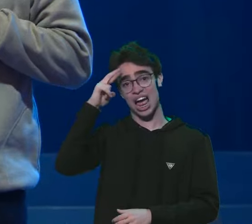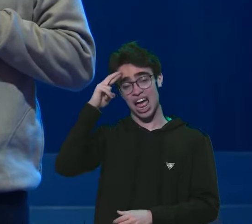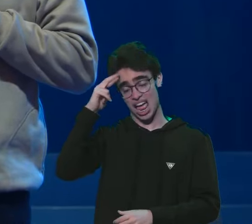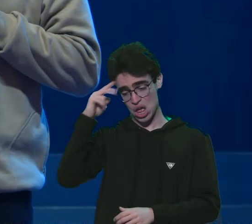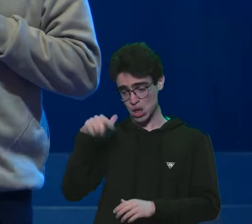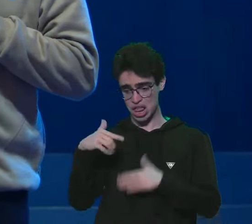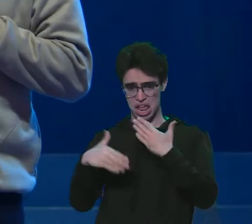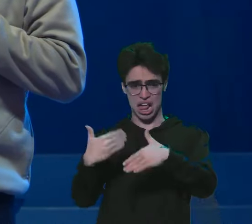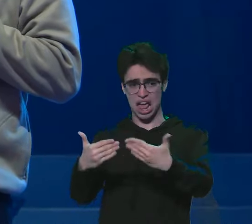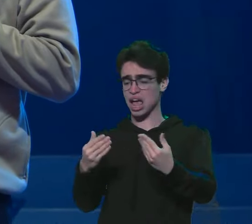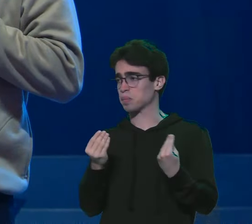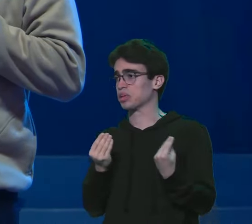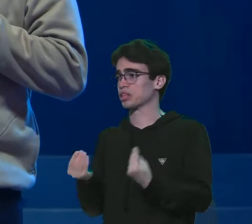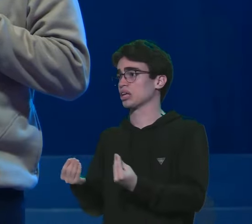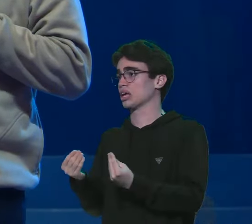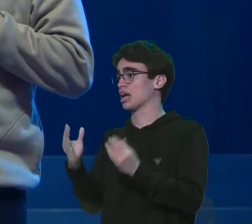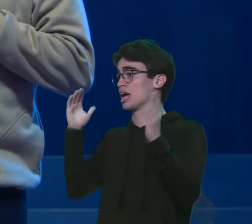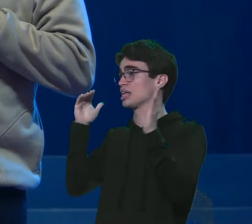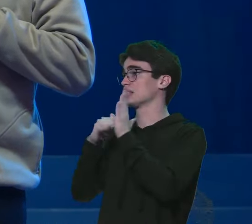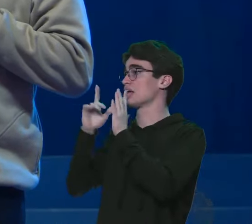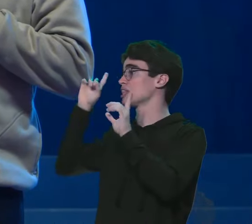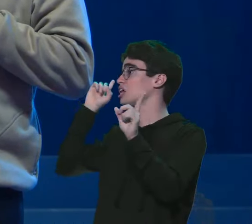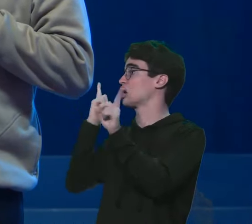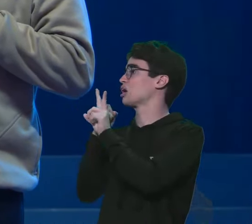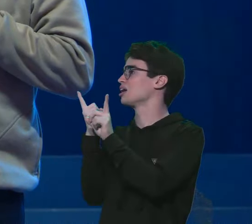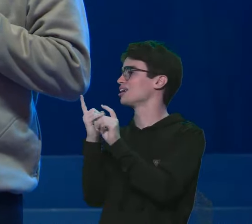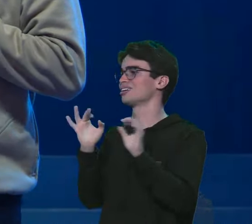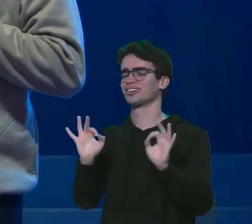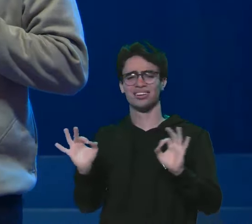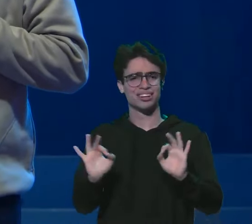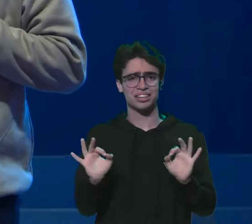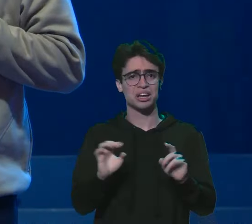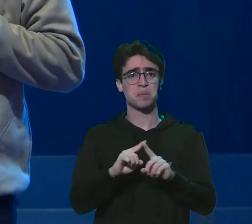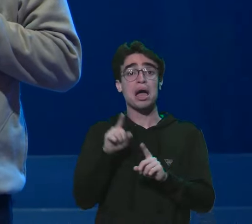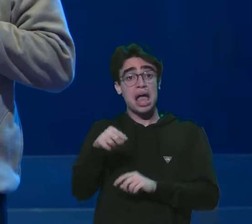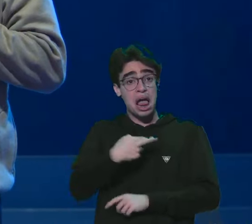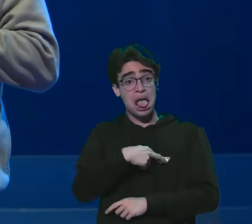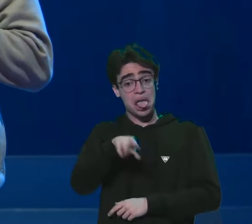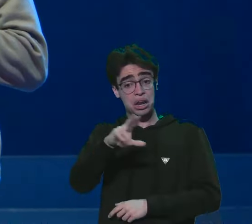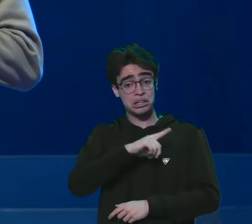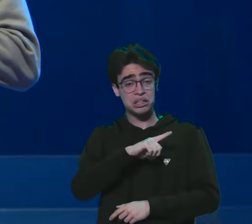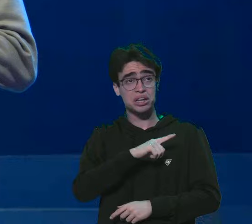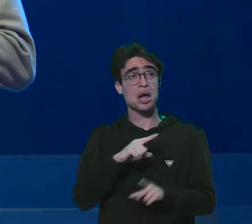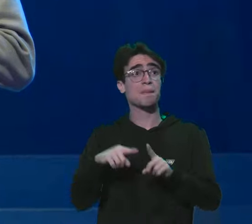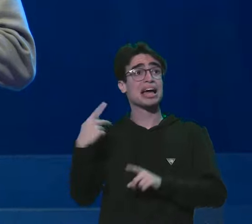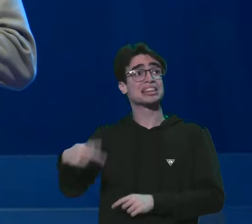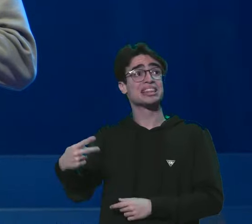filha dele. Ele era religioso, mas a religião dele não fez nada.